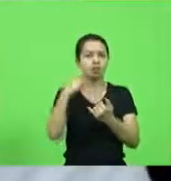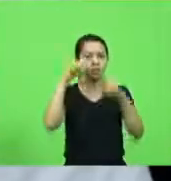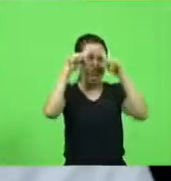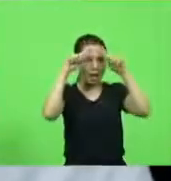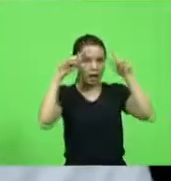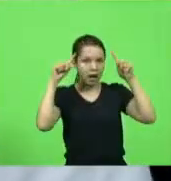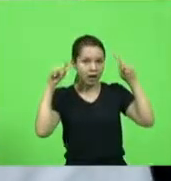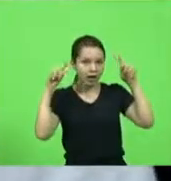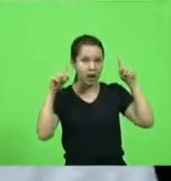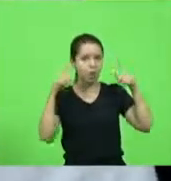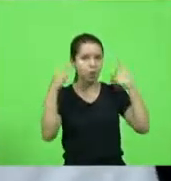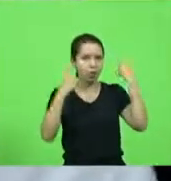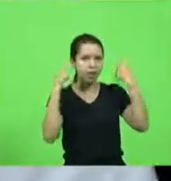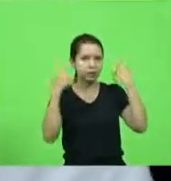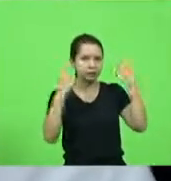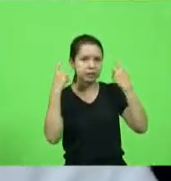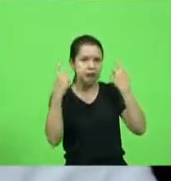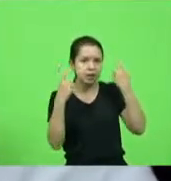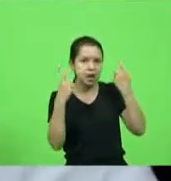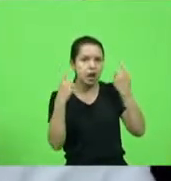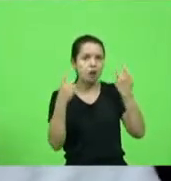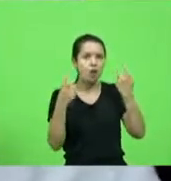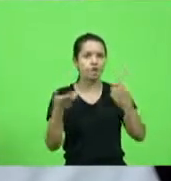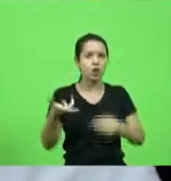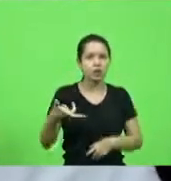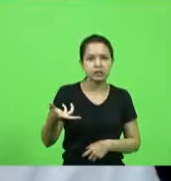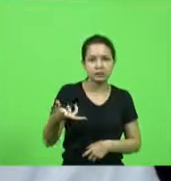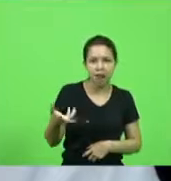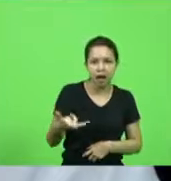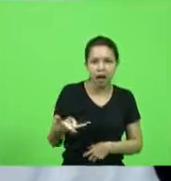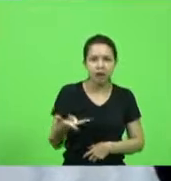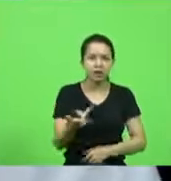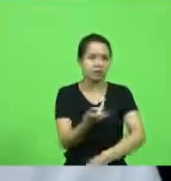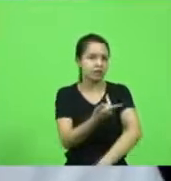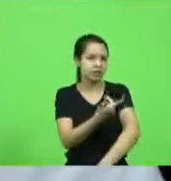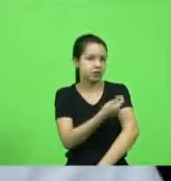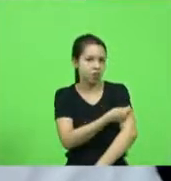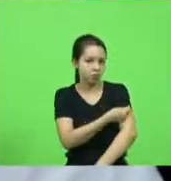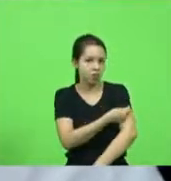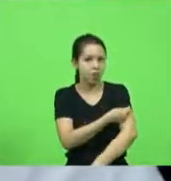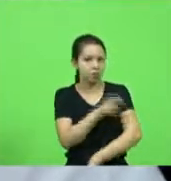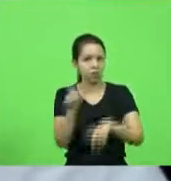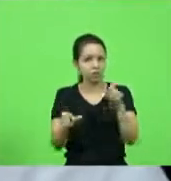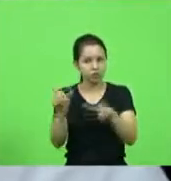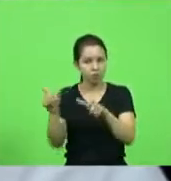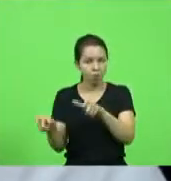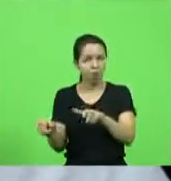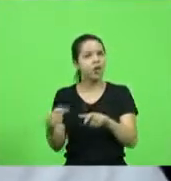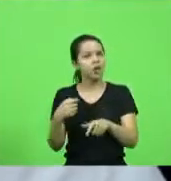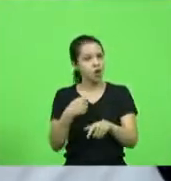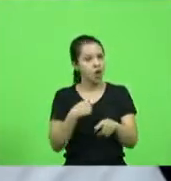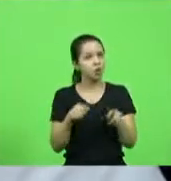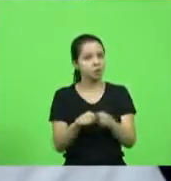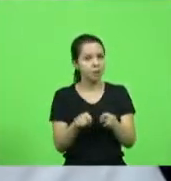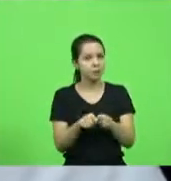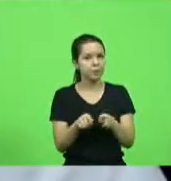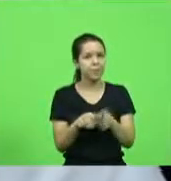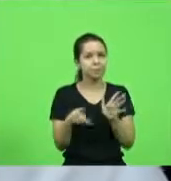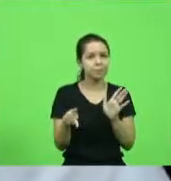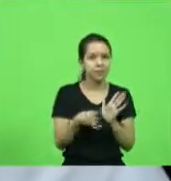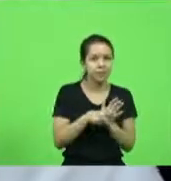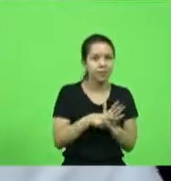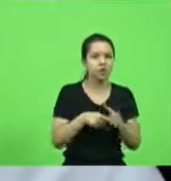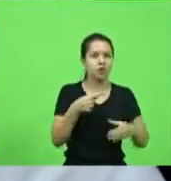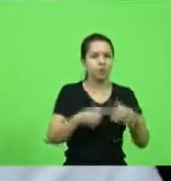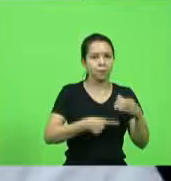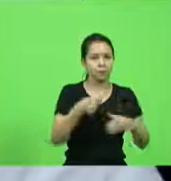velocidade de vacinação das pessoas. Eu também farei parte da Comissão de Saúde e proponho a ele